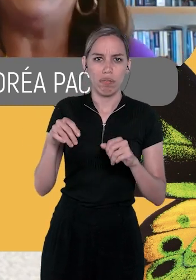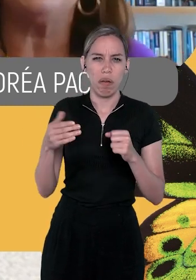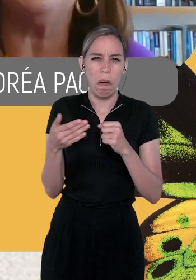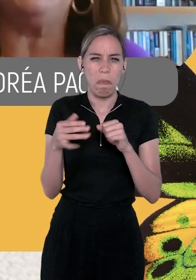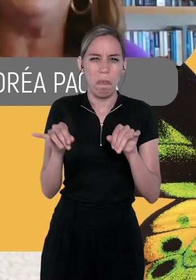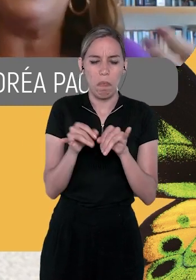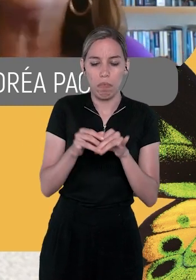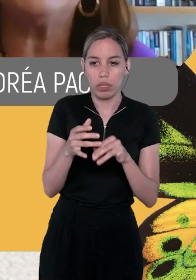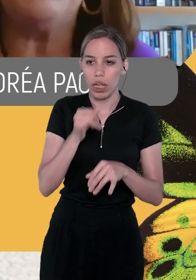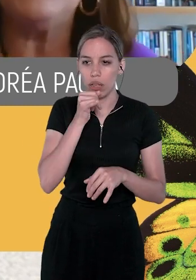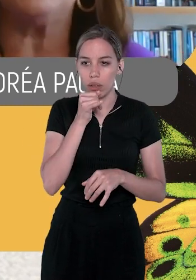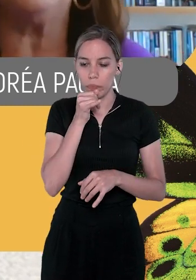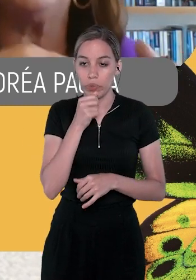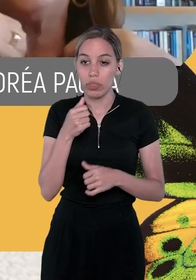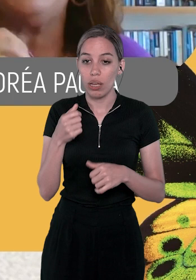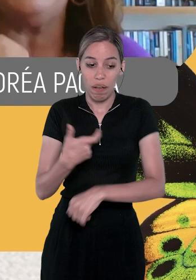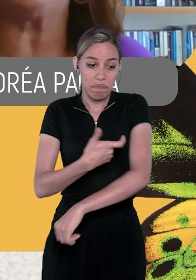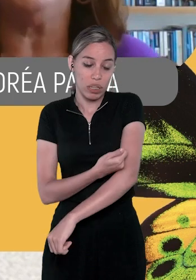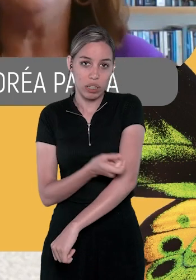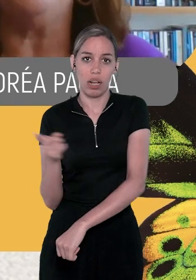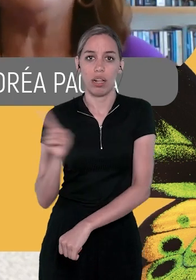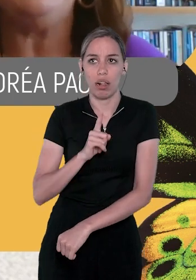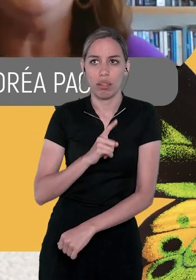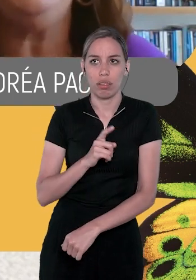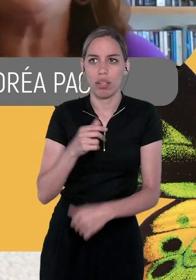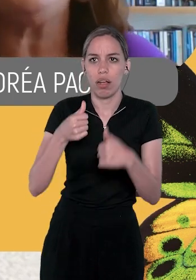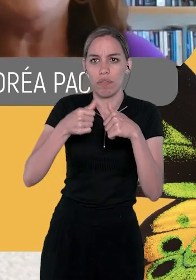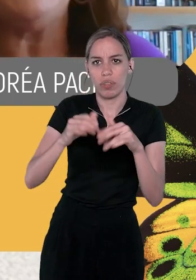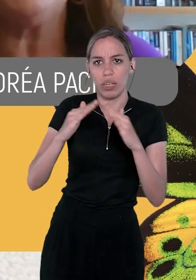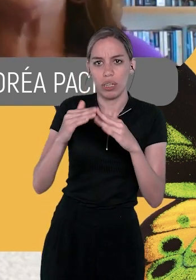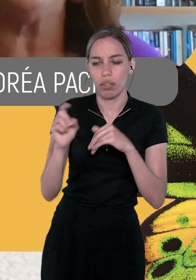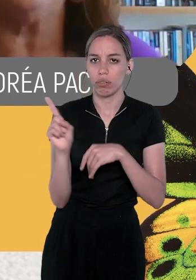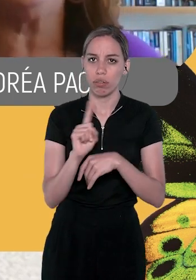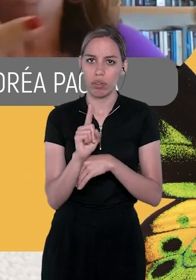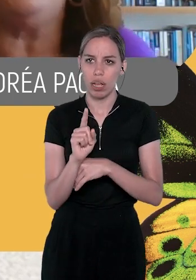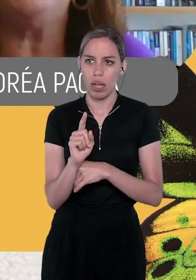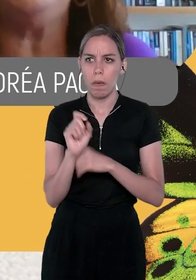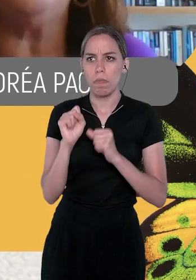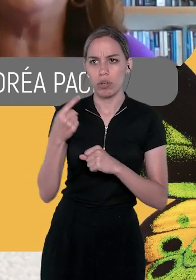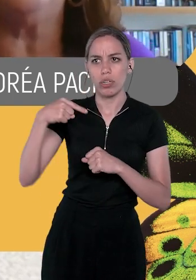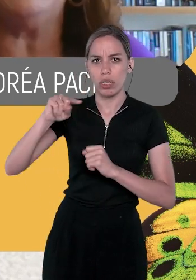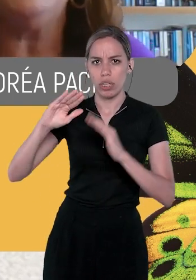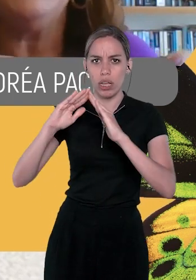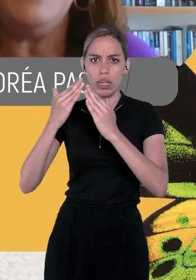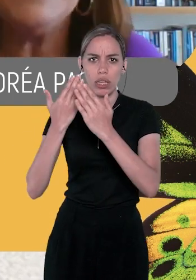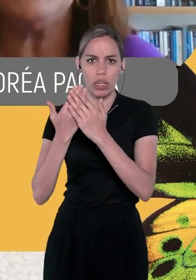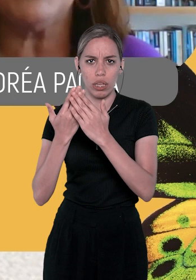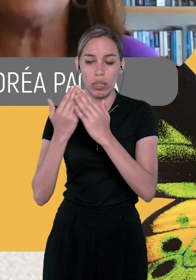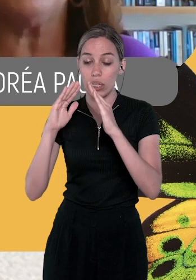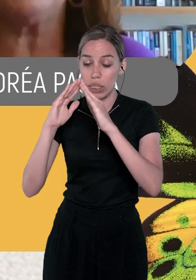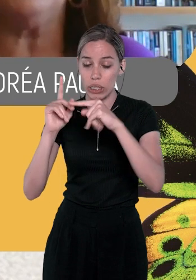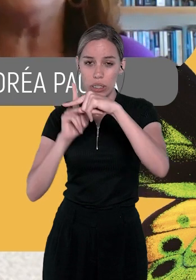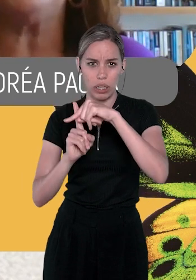fica em casa ou não fica em casa, usa máscara ou não usa máscara, tem que ir para a igreja ou não pode ir ao candomblé.